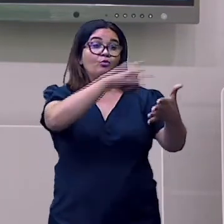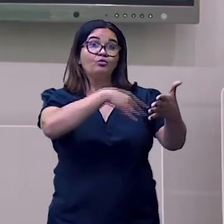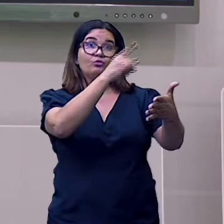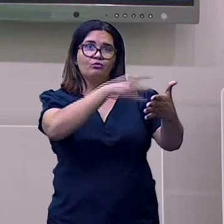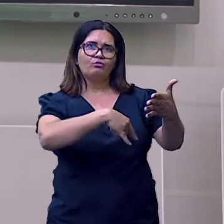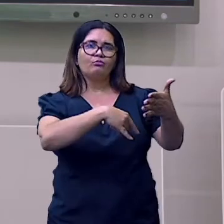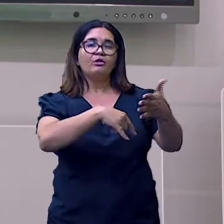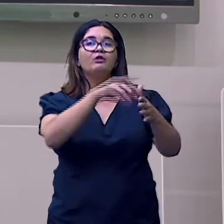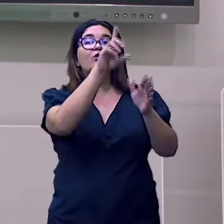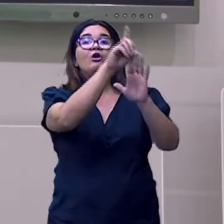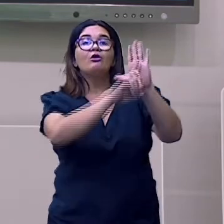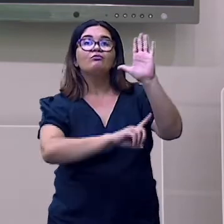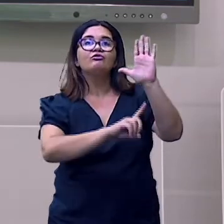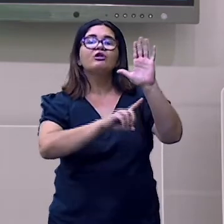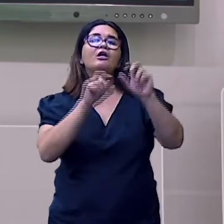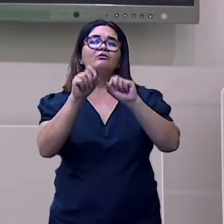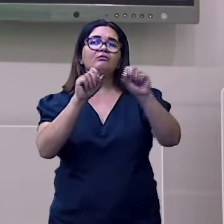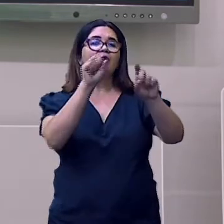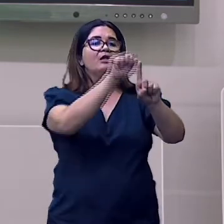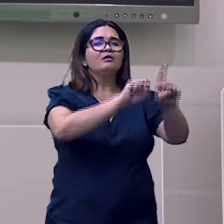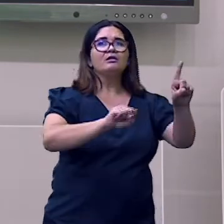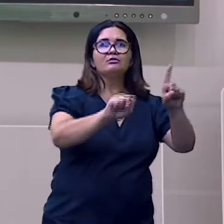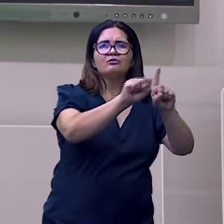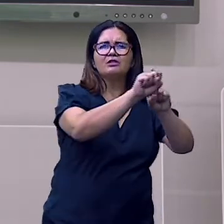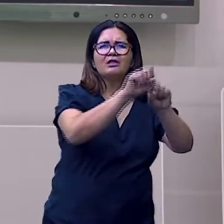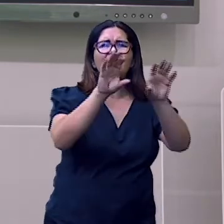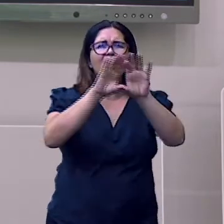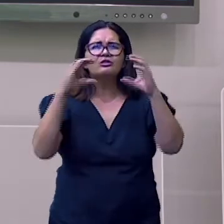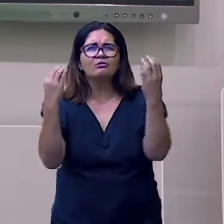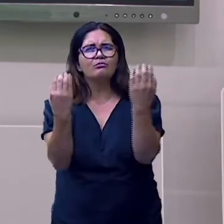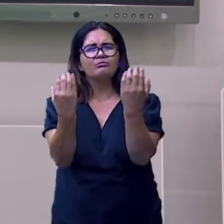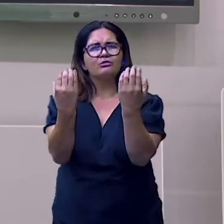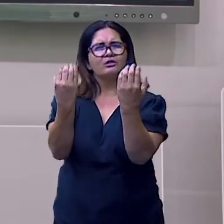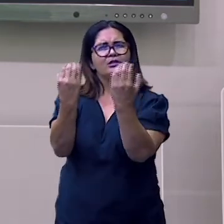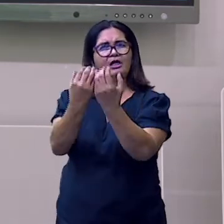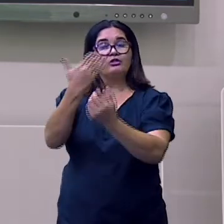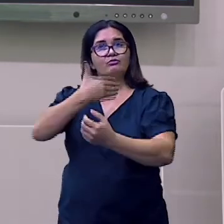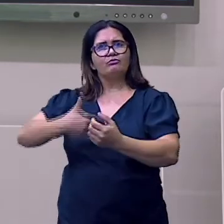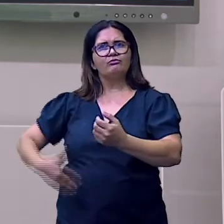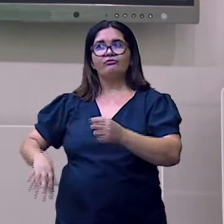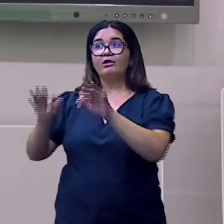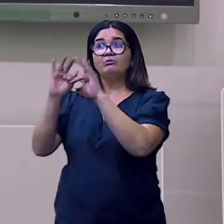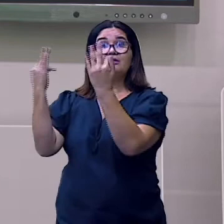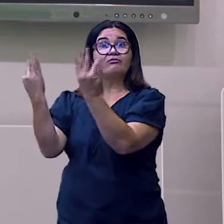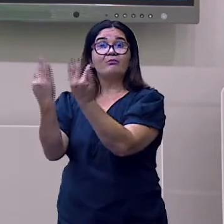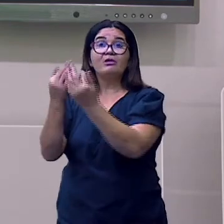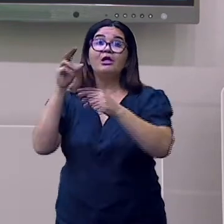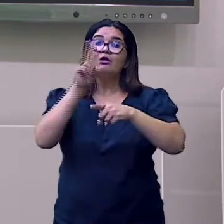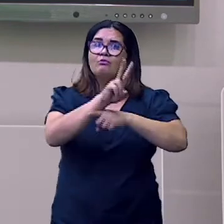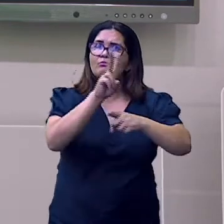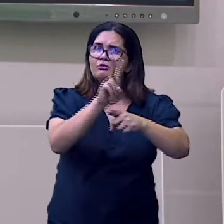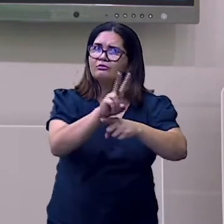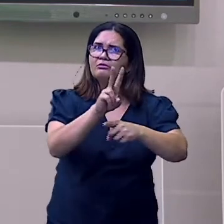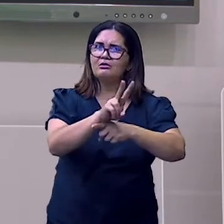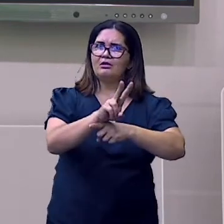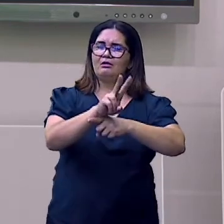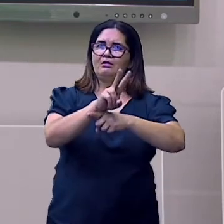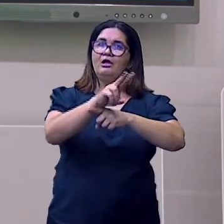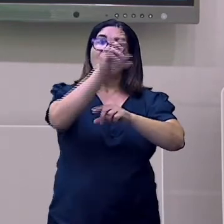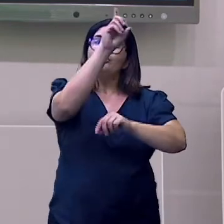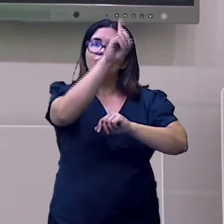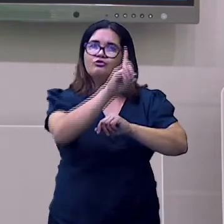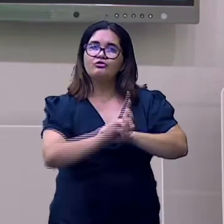e do poder público assegurar com absoluta prioridade a efetivação dos